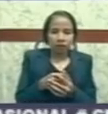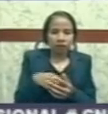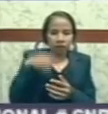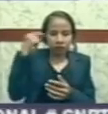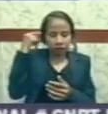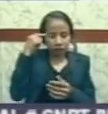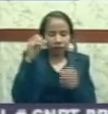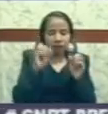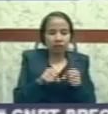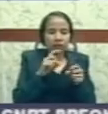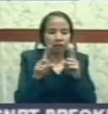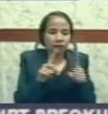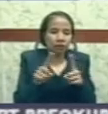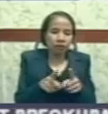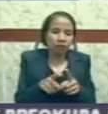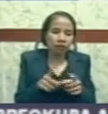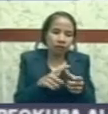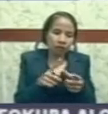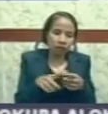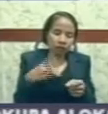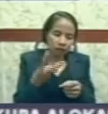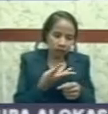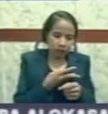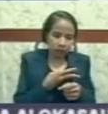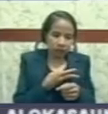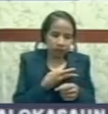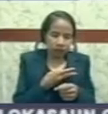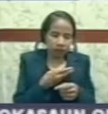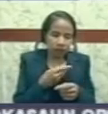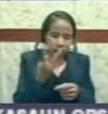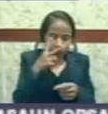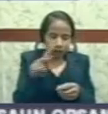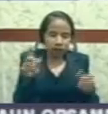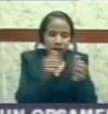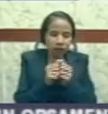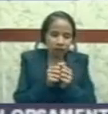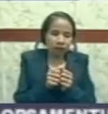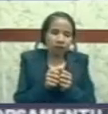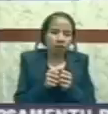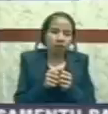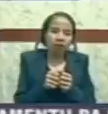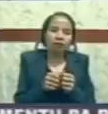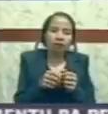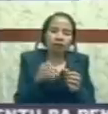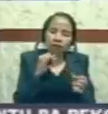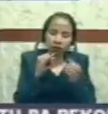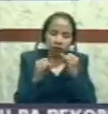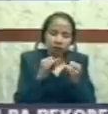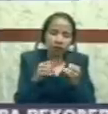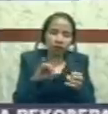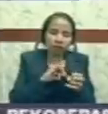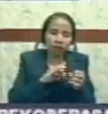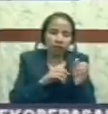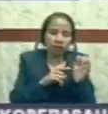Governo pelo pronúncia Roma, depois de tabela Teto Hamutu. Pronto, nem a introdução e depois ao representante